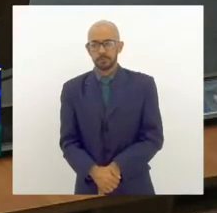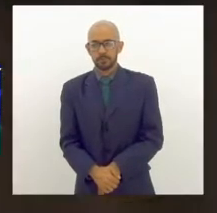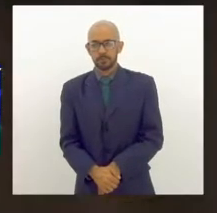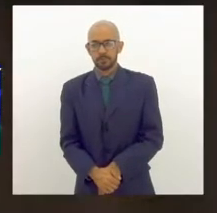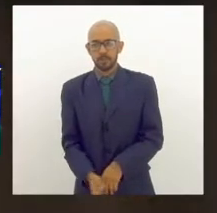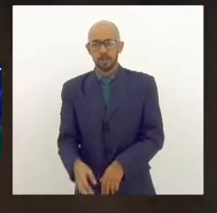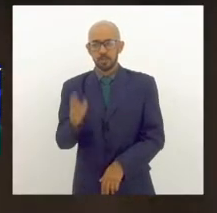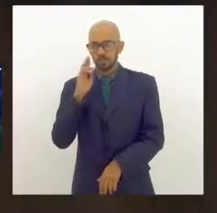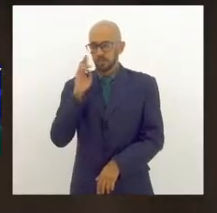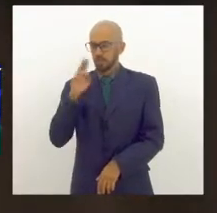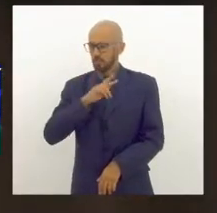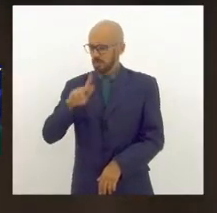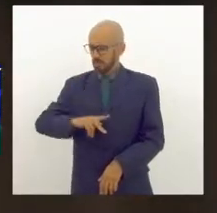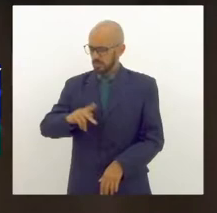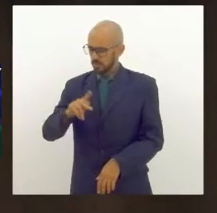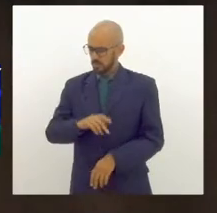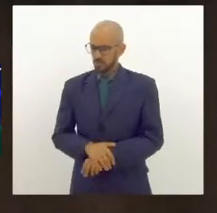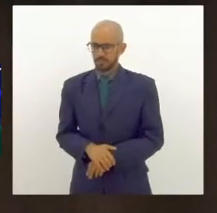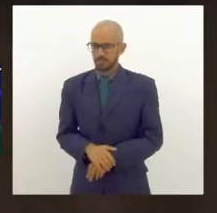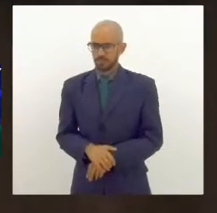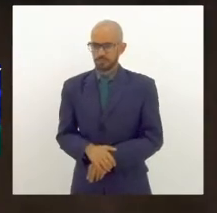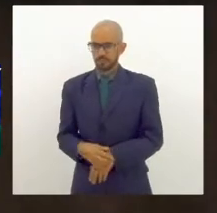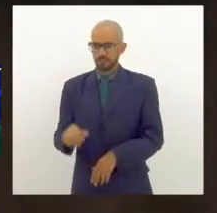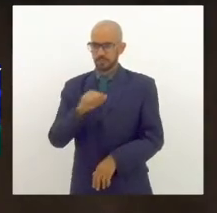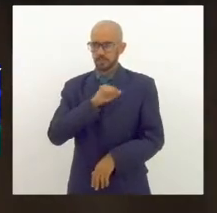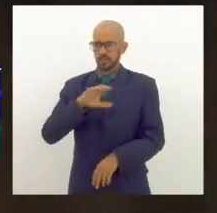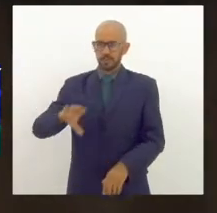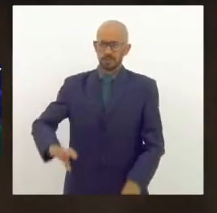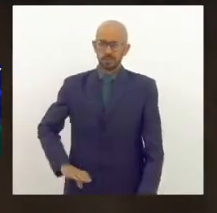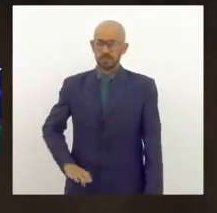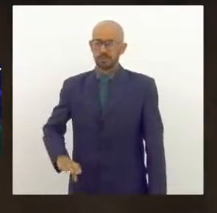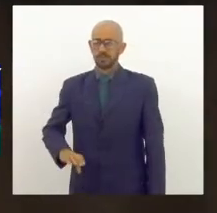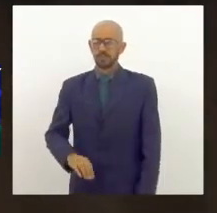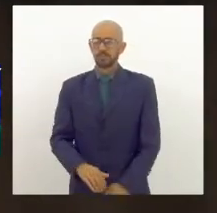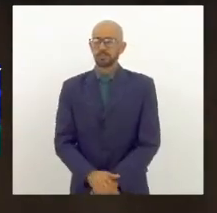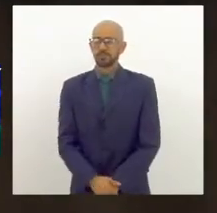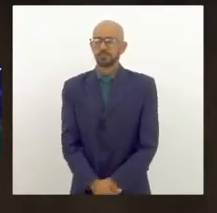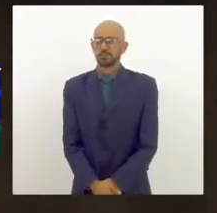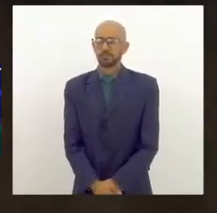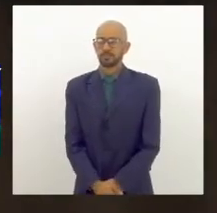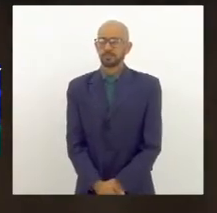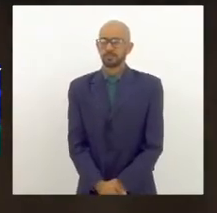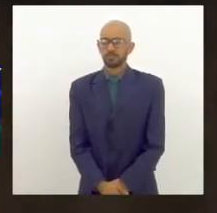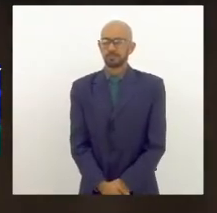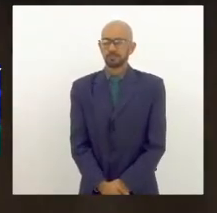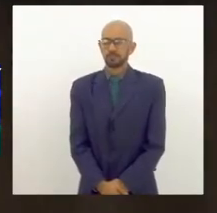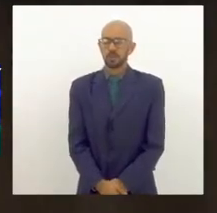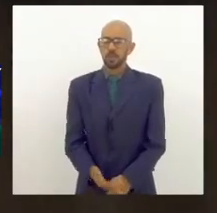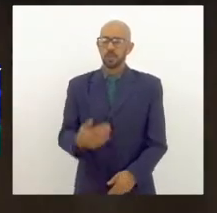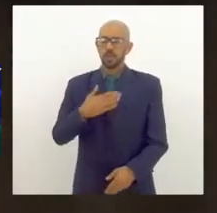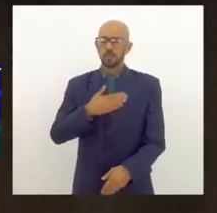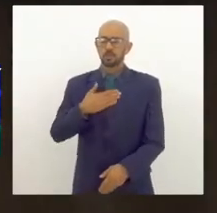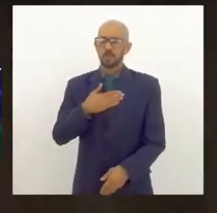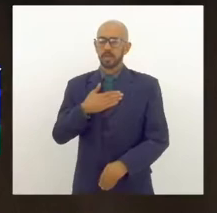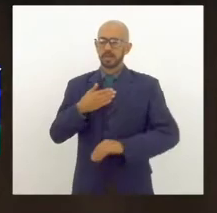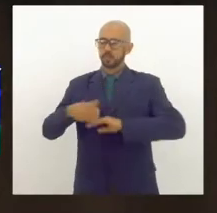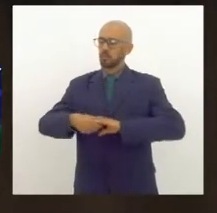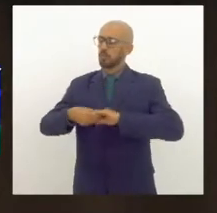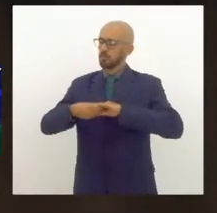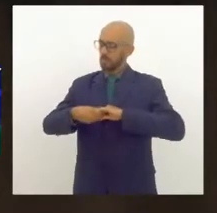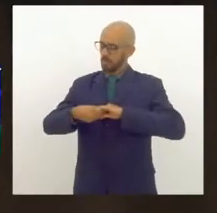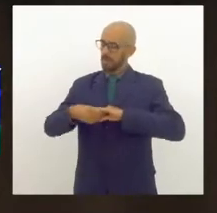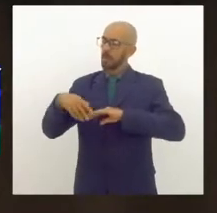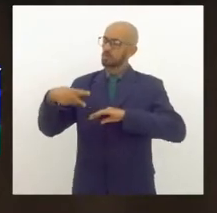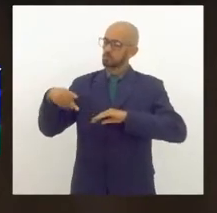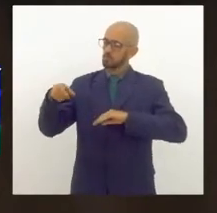Senhor presidente, André Siciliano, queria saudar Vossa Excelência antes de dar o